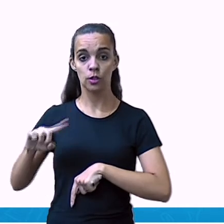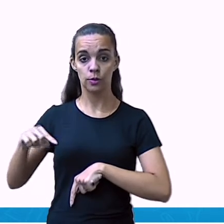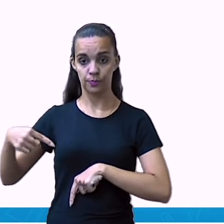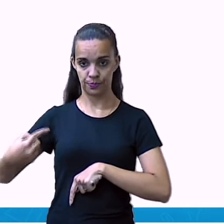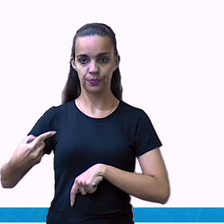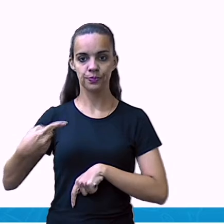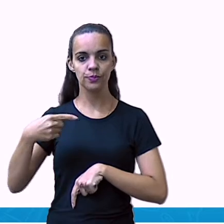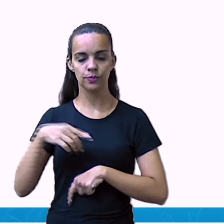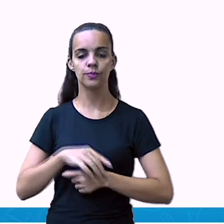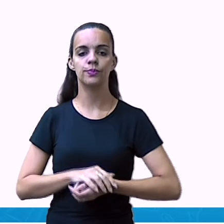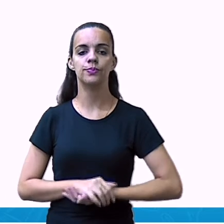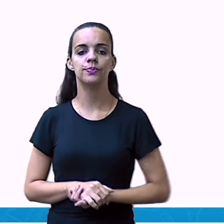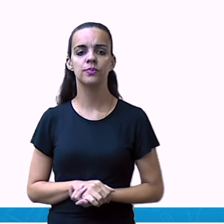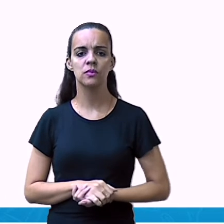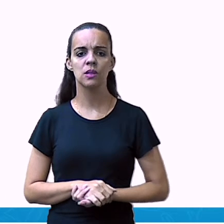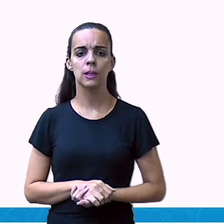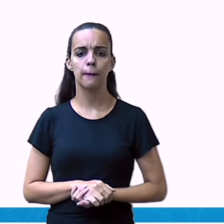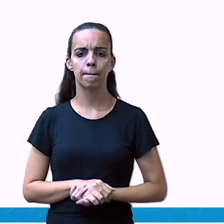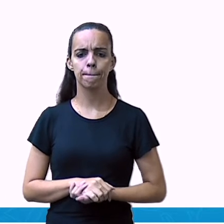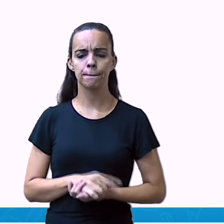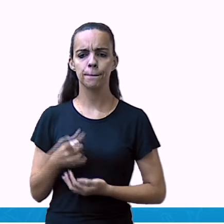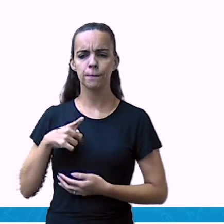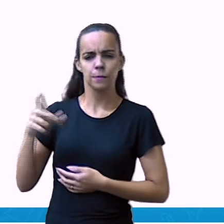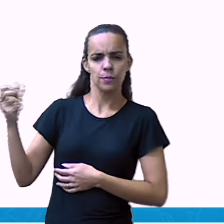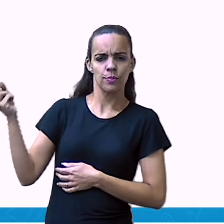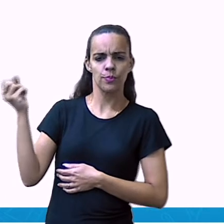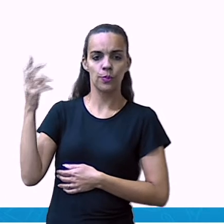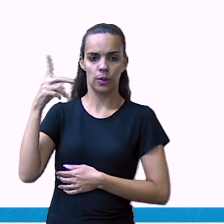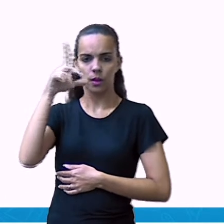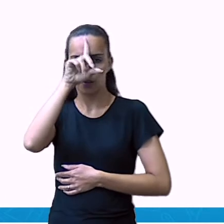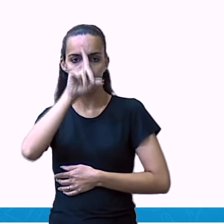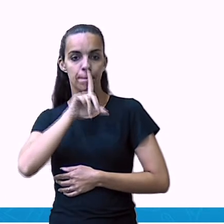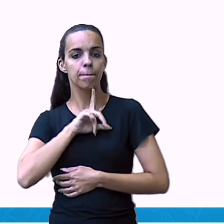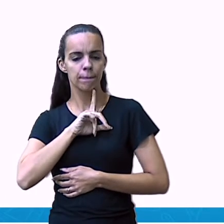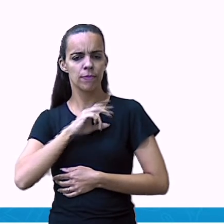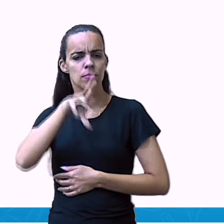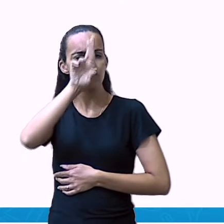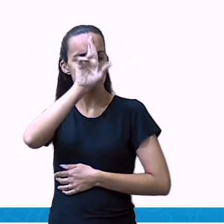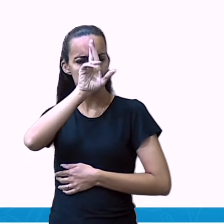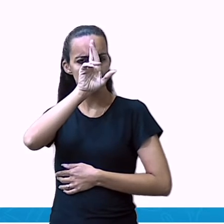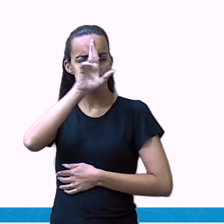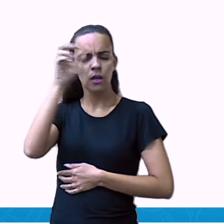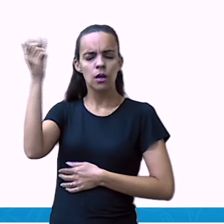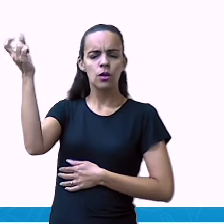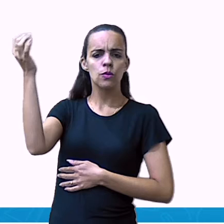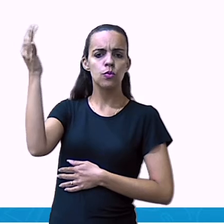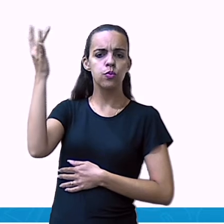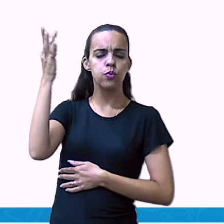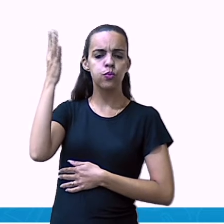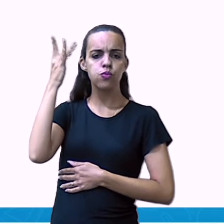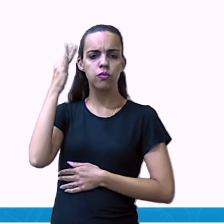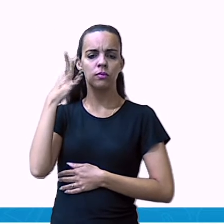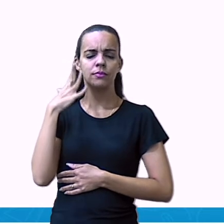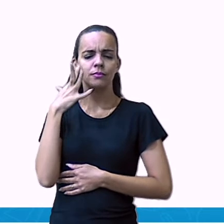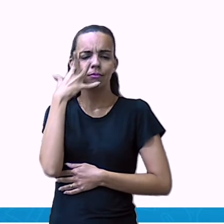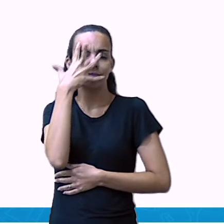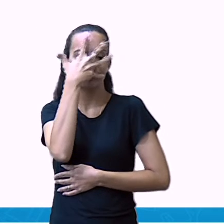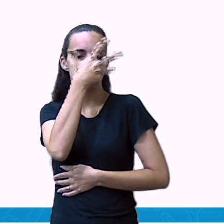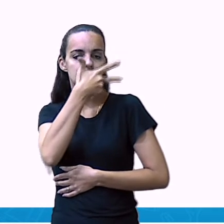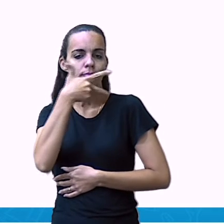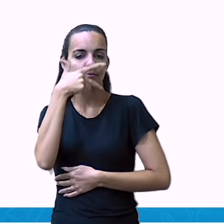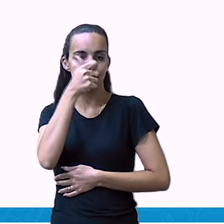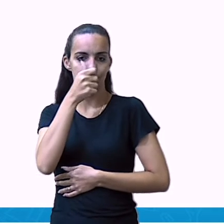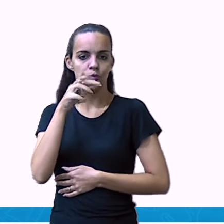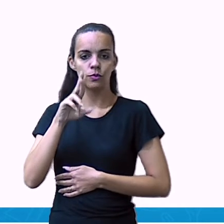dia seguinte. Uma contraluz amarela, meio-dia, iluminava a